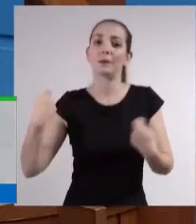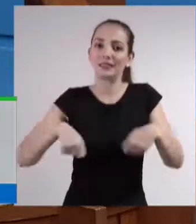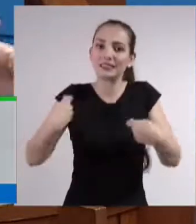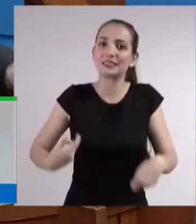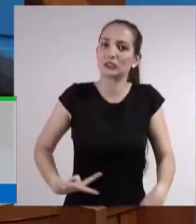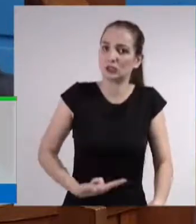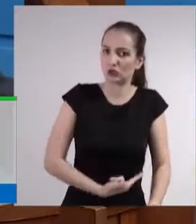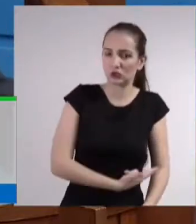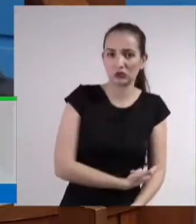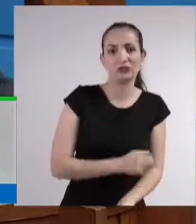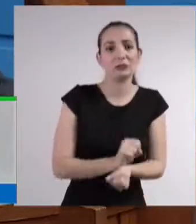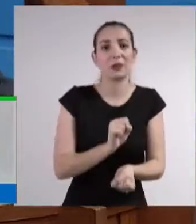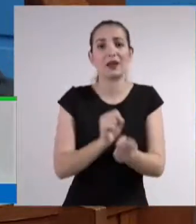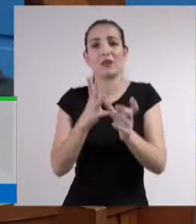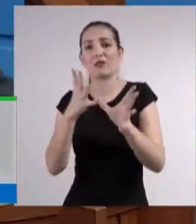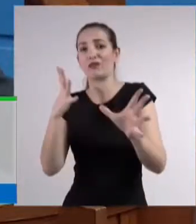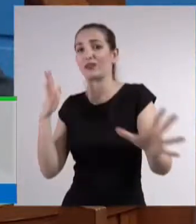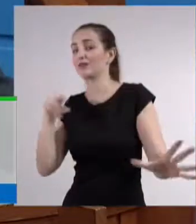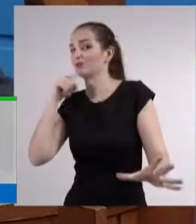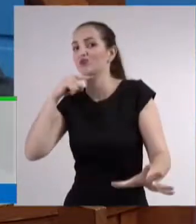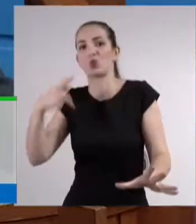conseguiram, foram à morte.